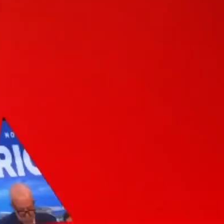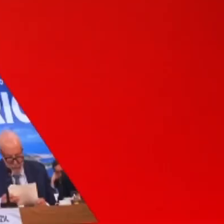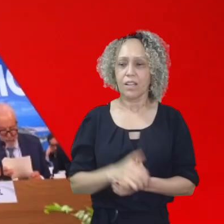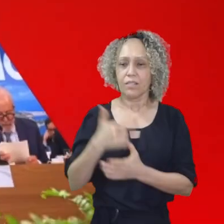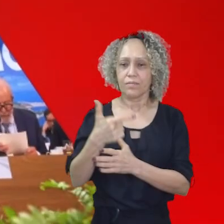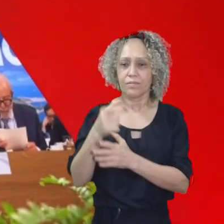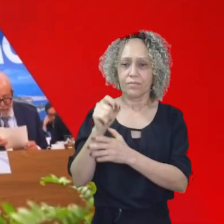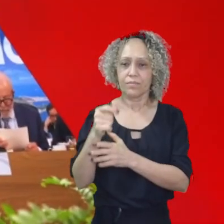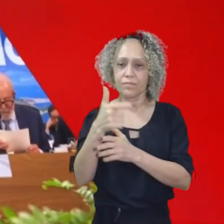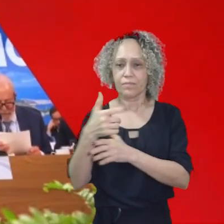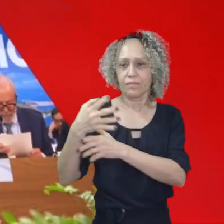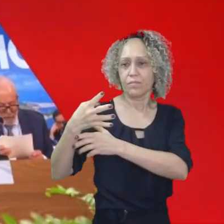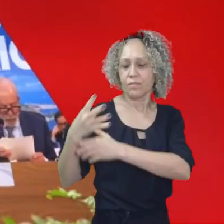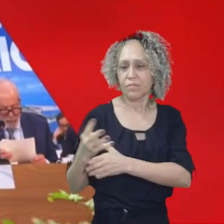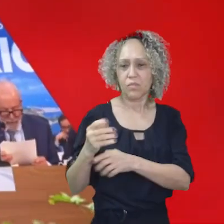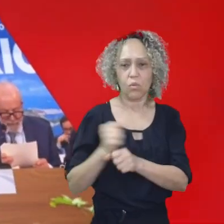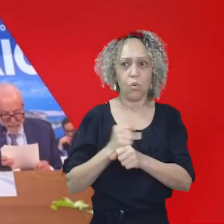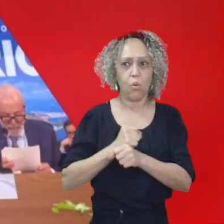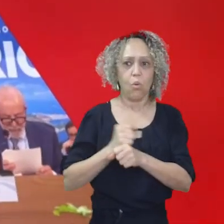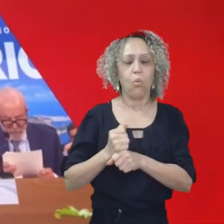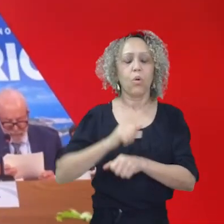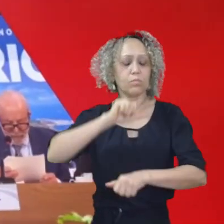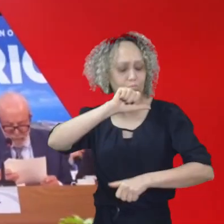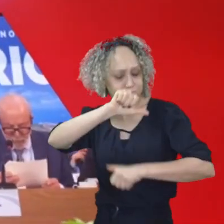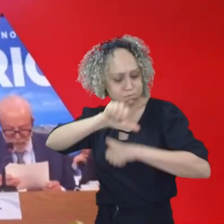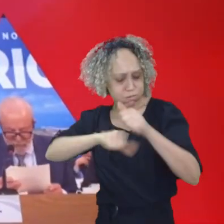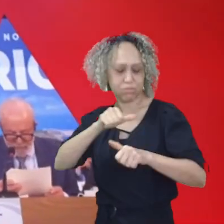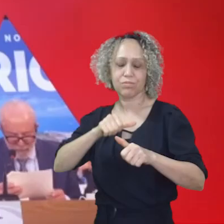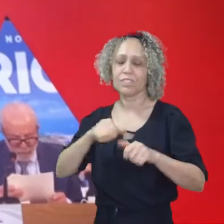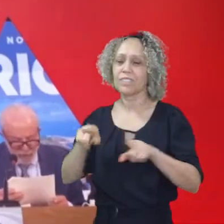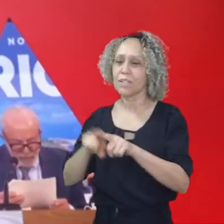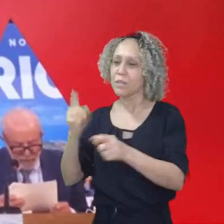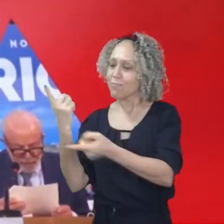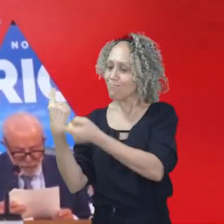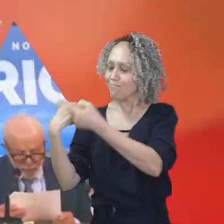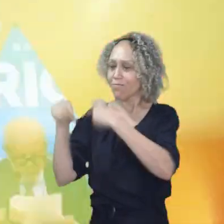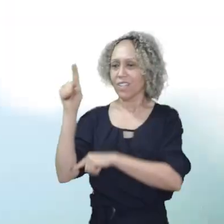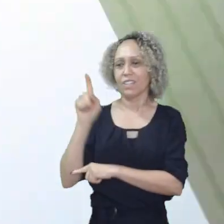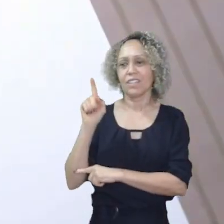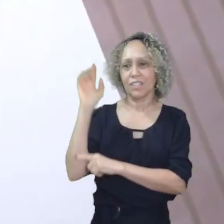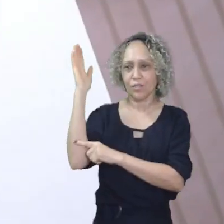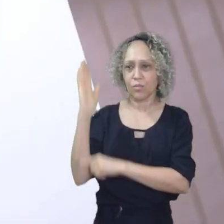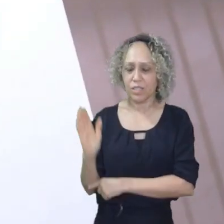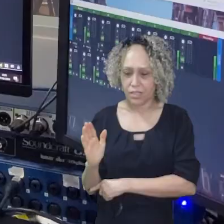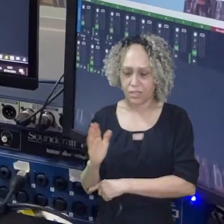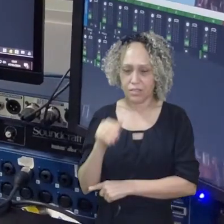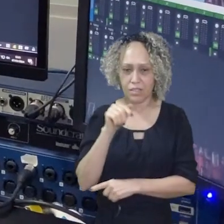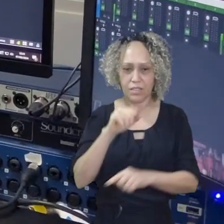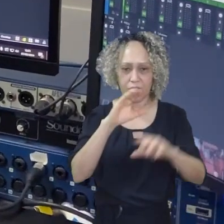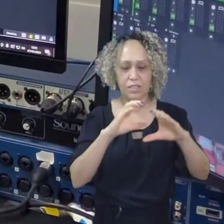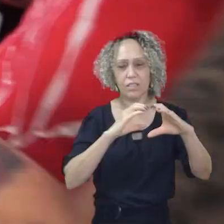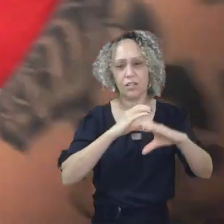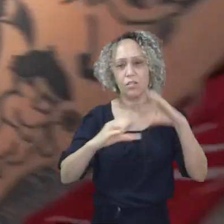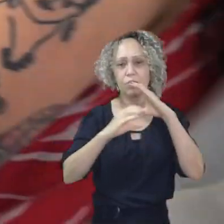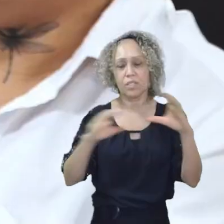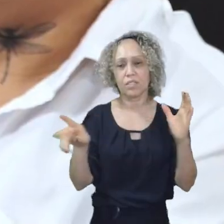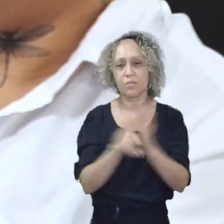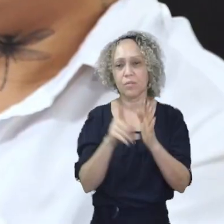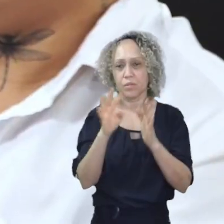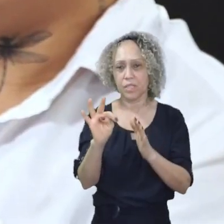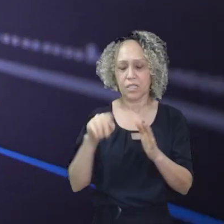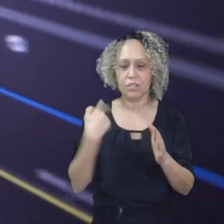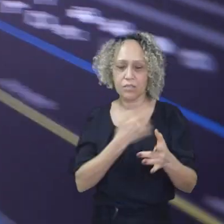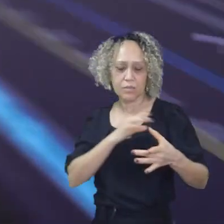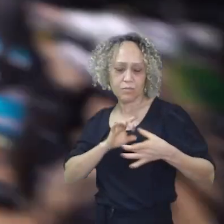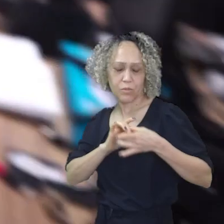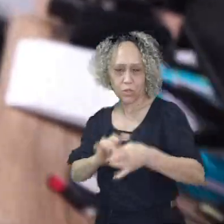2024 foi um ano de transformação e reconstrução. E aqui, na comunicação do PT,